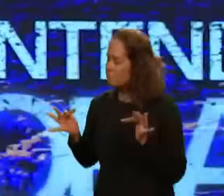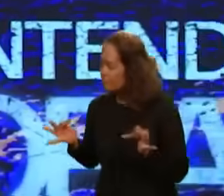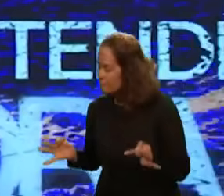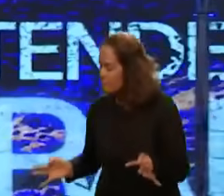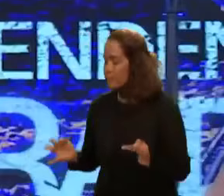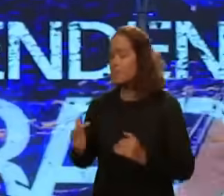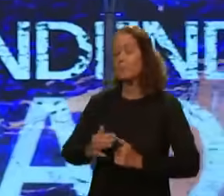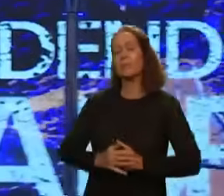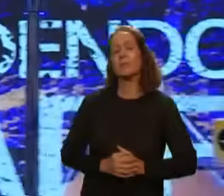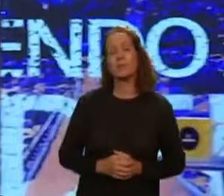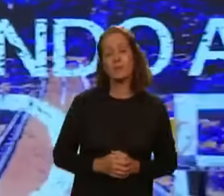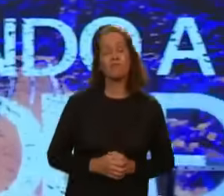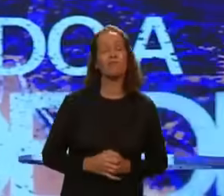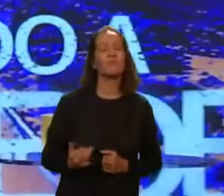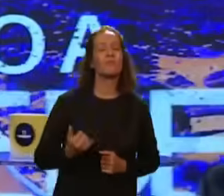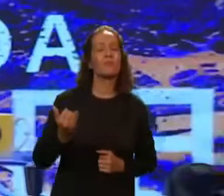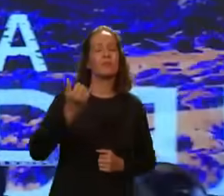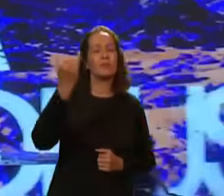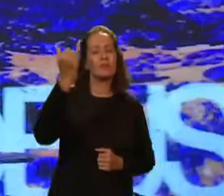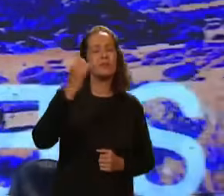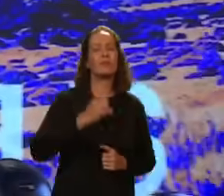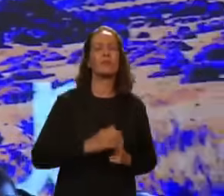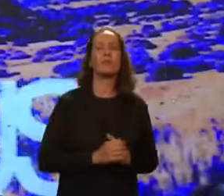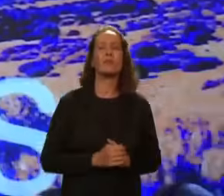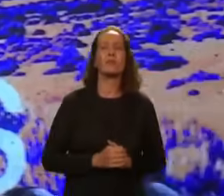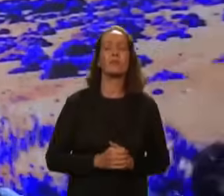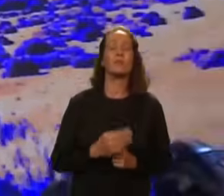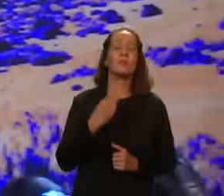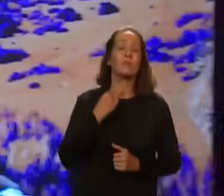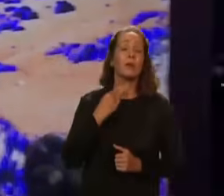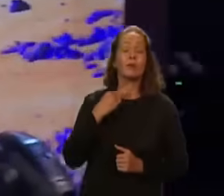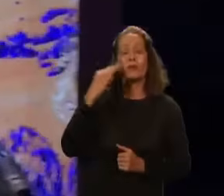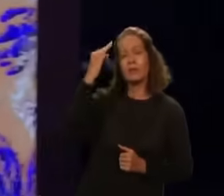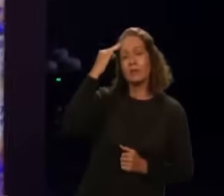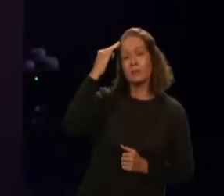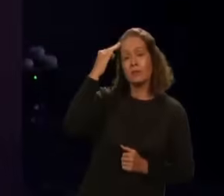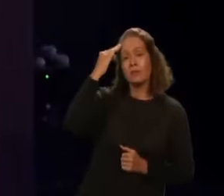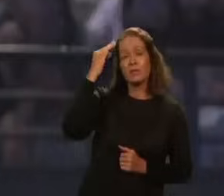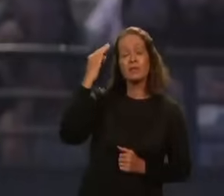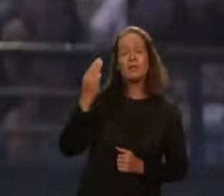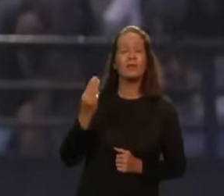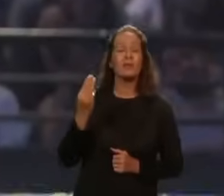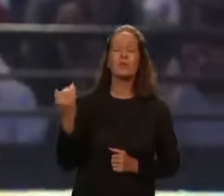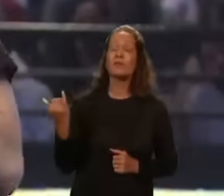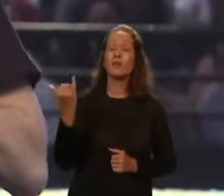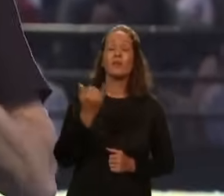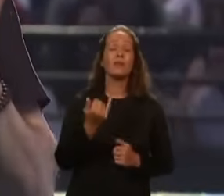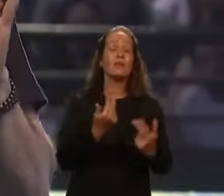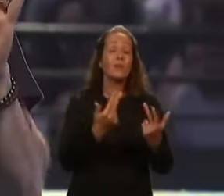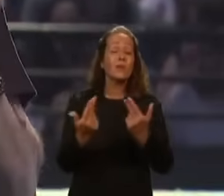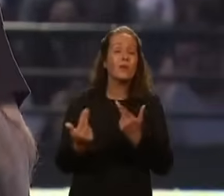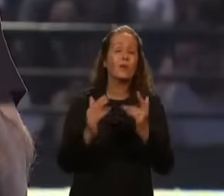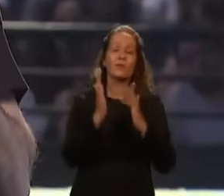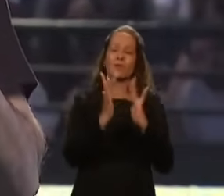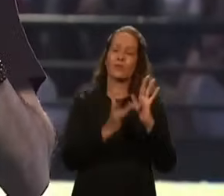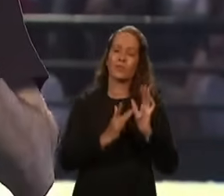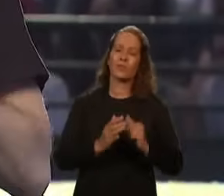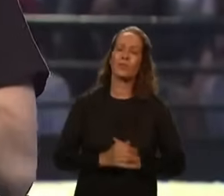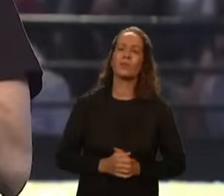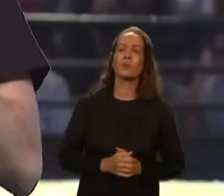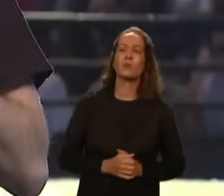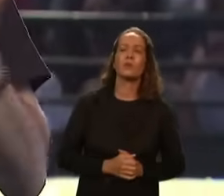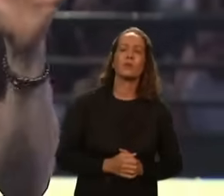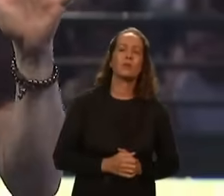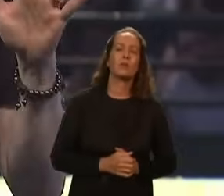Interessante que Marta e Maria falaram as mesmas palavras com Jesus. Senhor, se tu estivesse aqui, meu irmão não teria morrido. Quando Marta